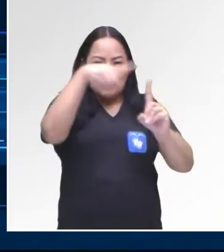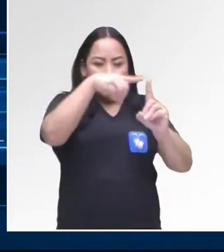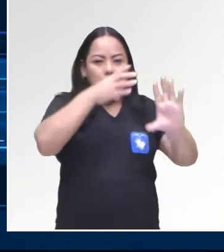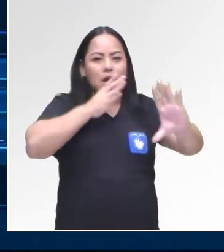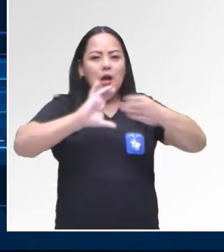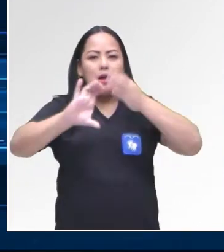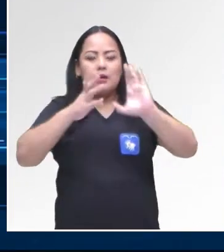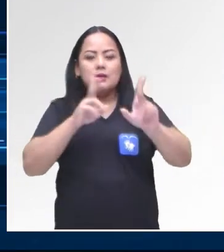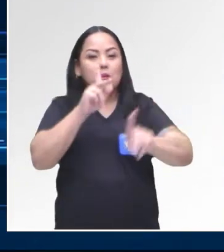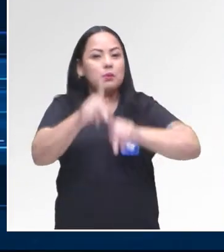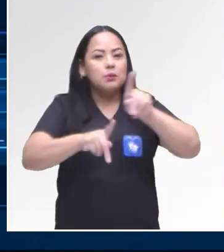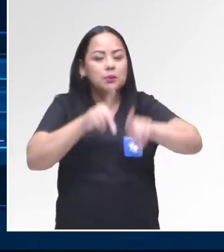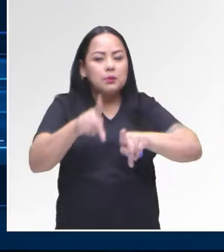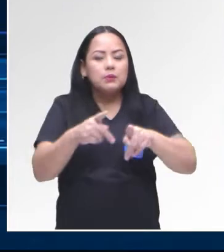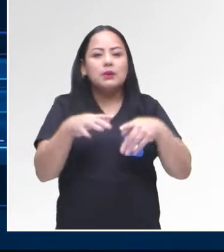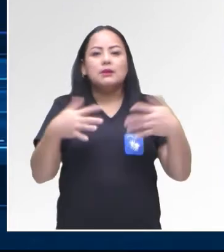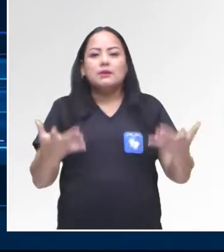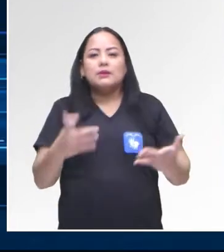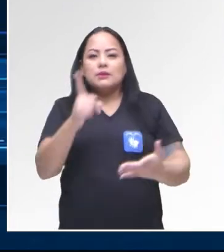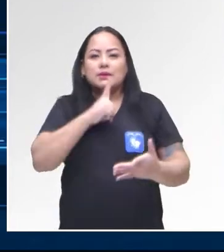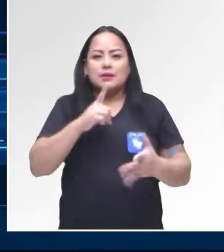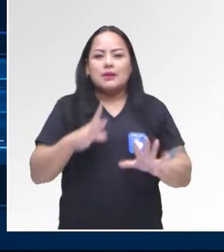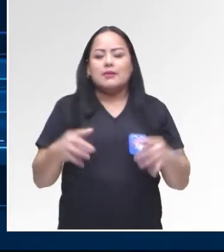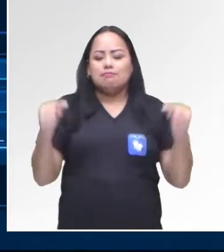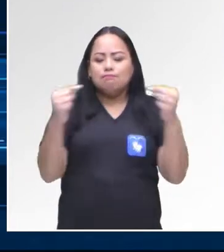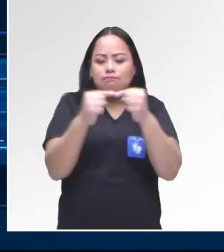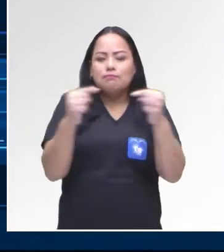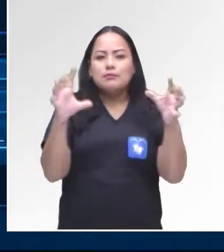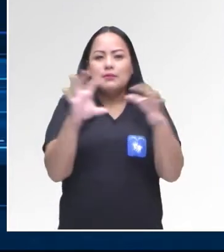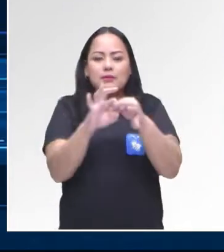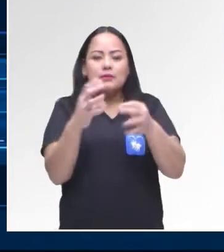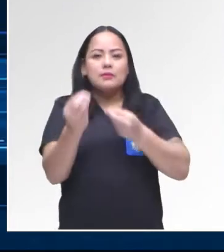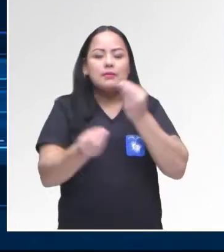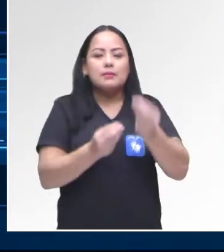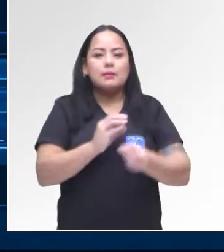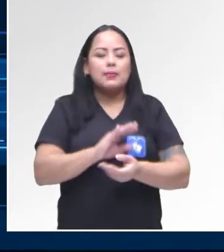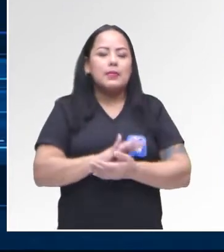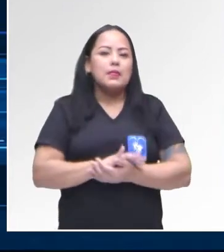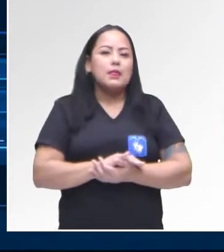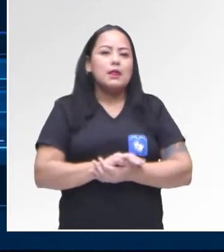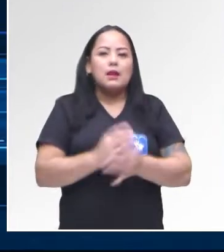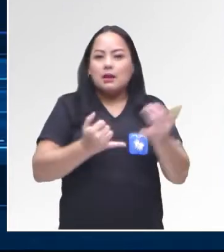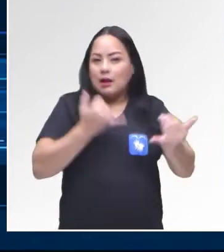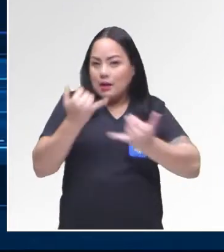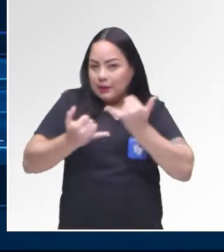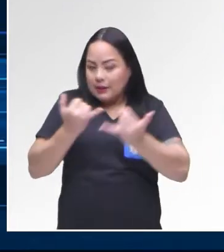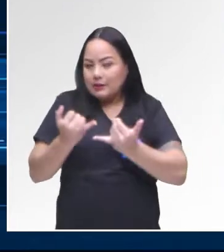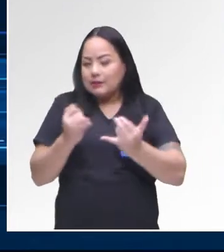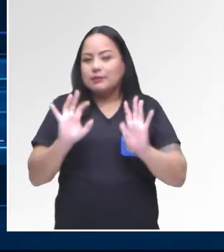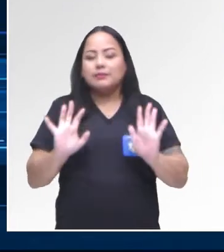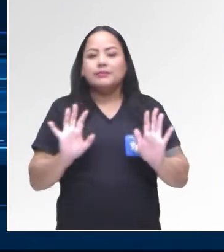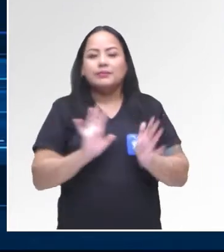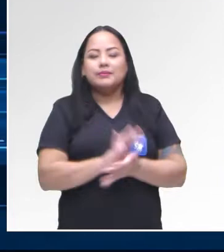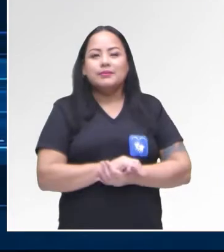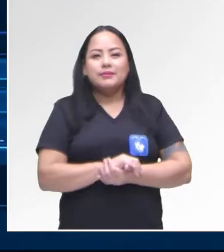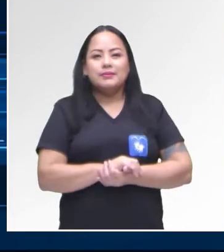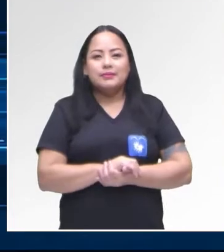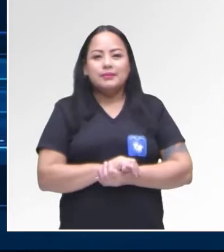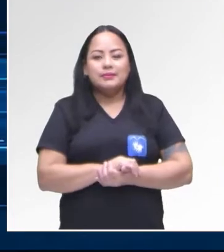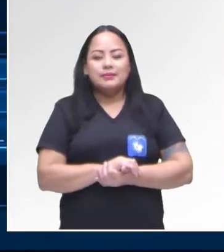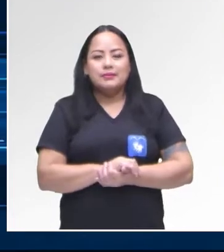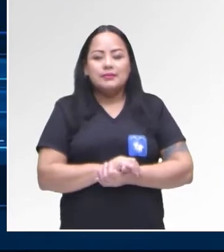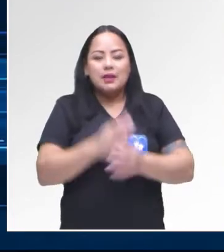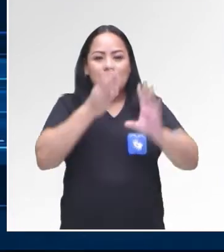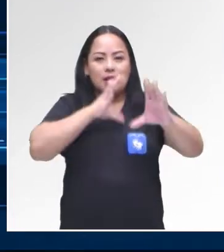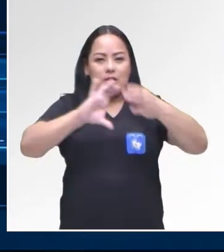não é verdade? E estão muito relacionadas à brincadeira, por exemplo. Tais